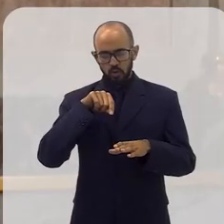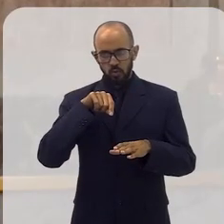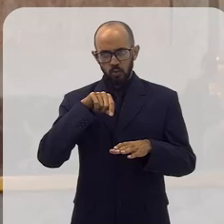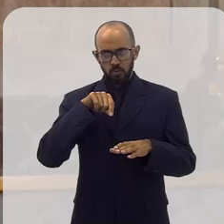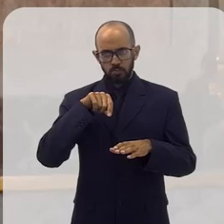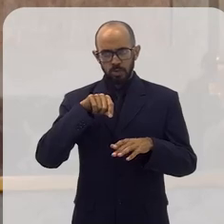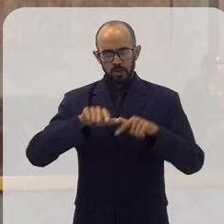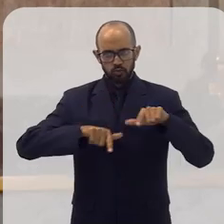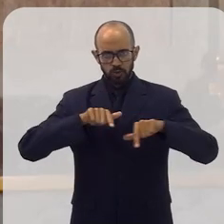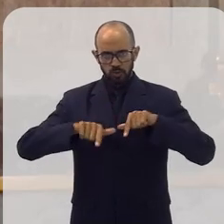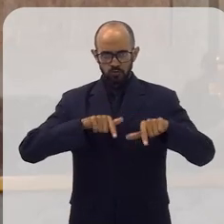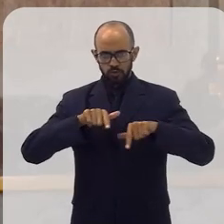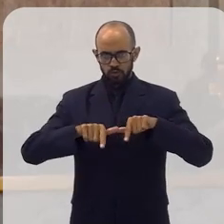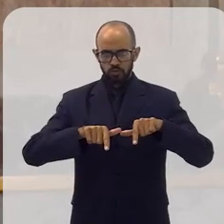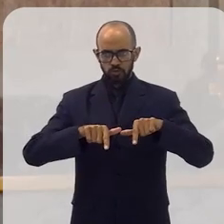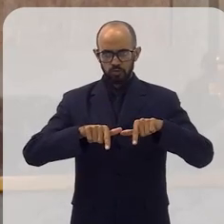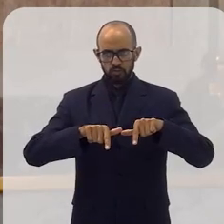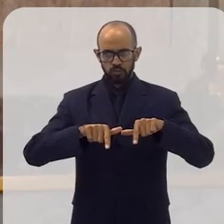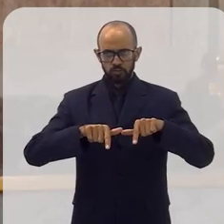esse